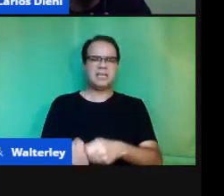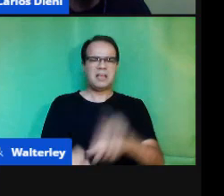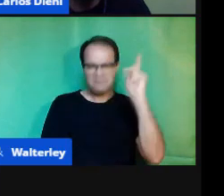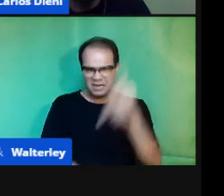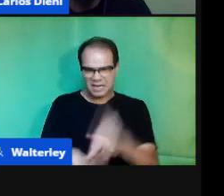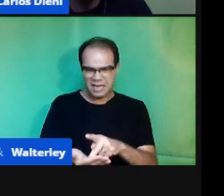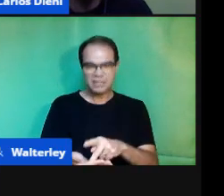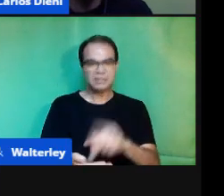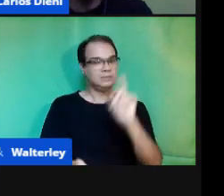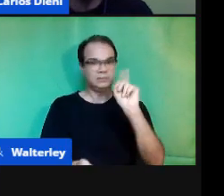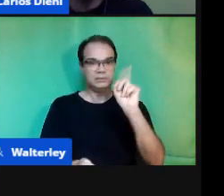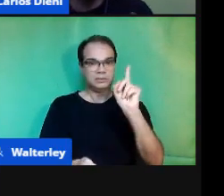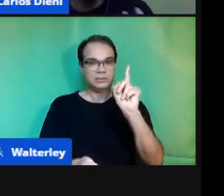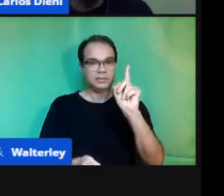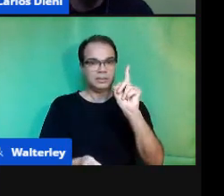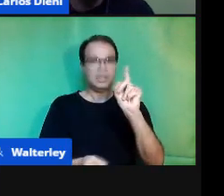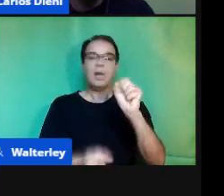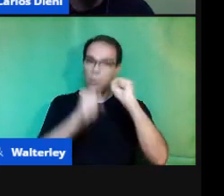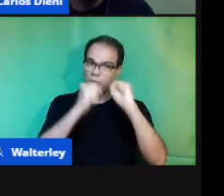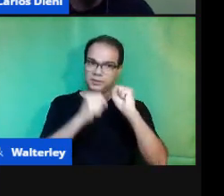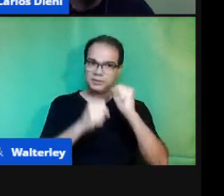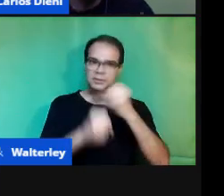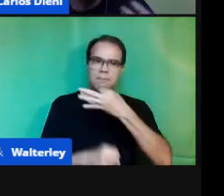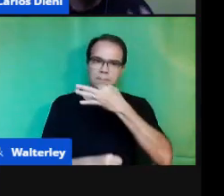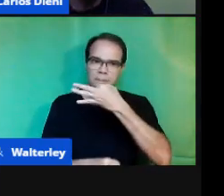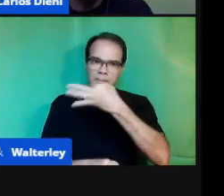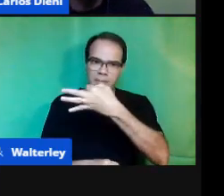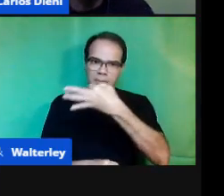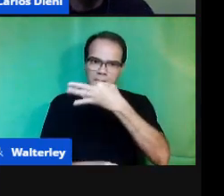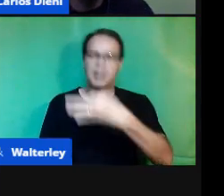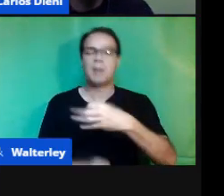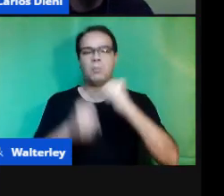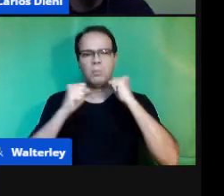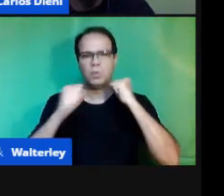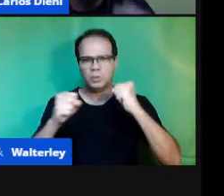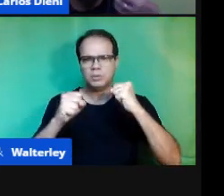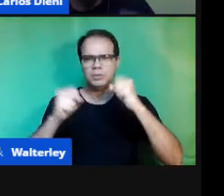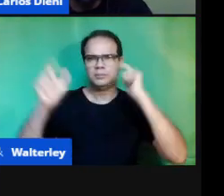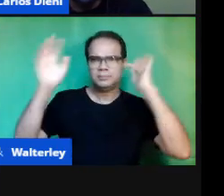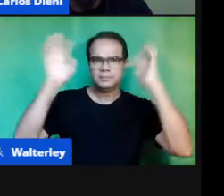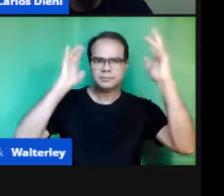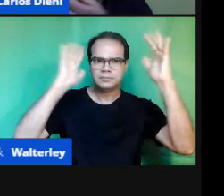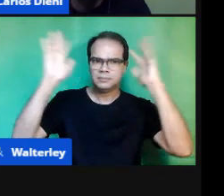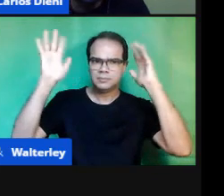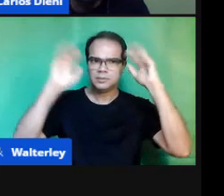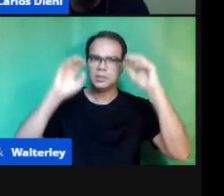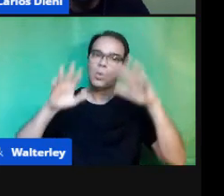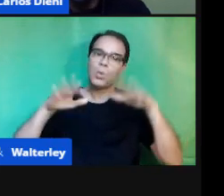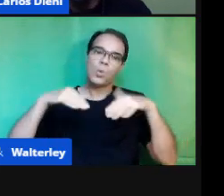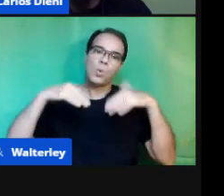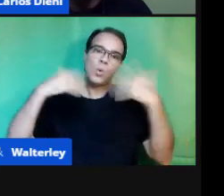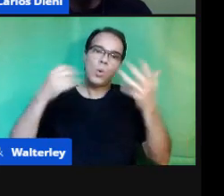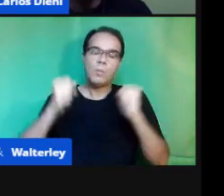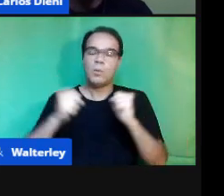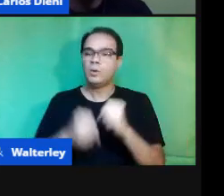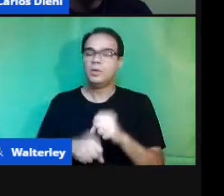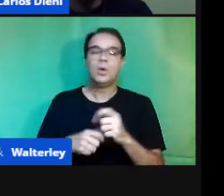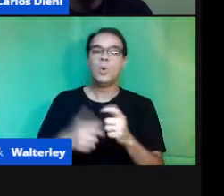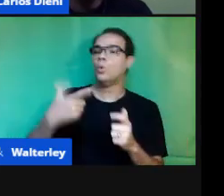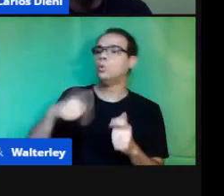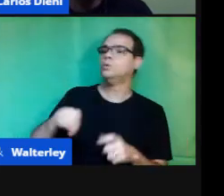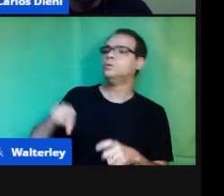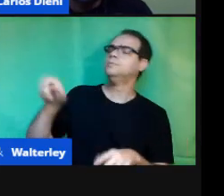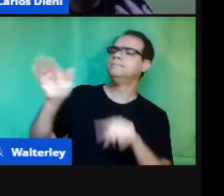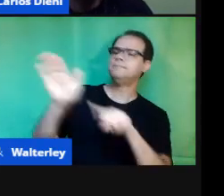dentro, ele pode questionar, ele pode fazer reflexões, ou pode buscar pessoas que façam as reflexões